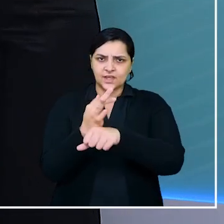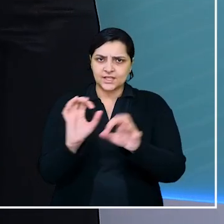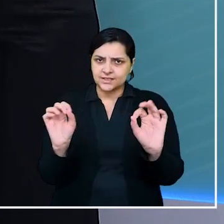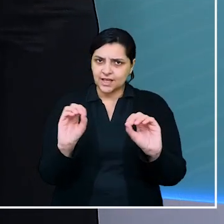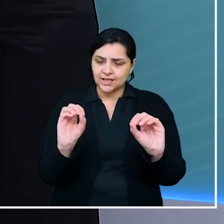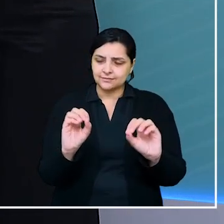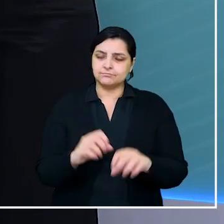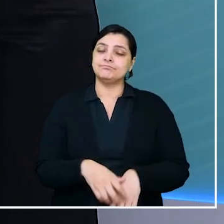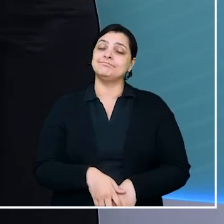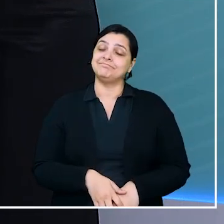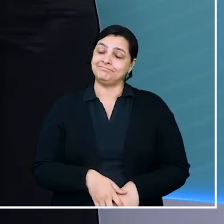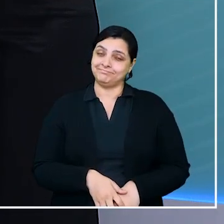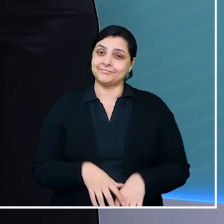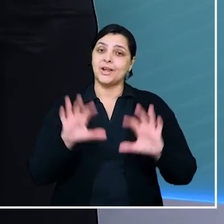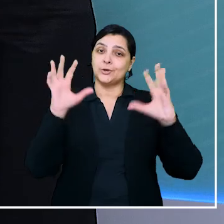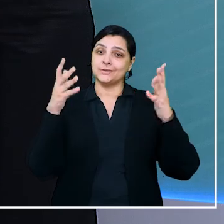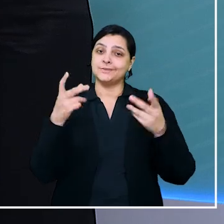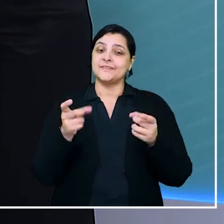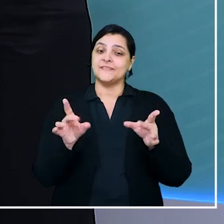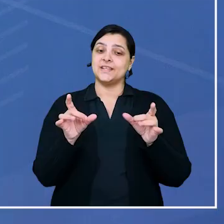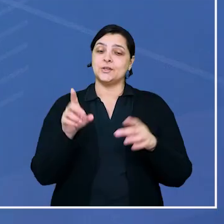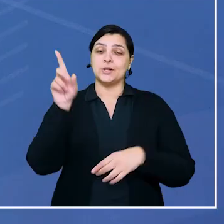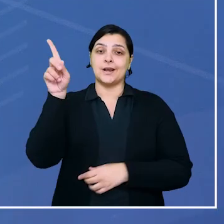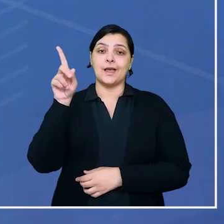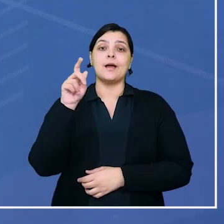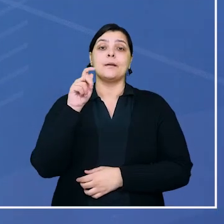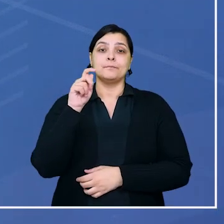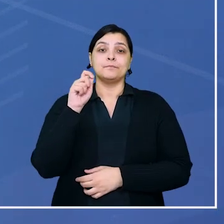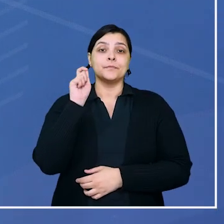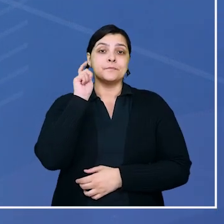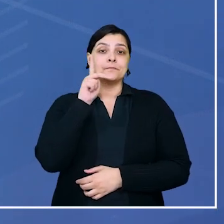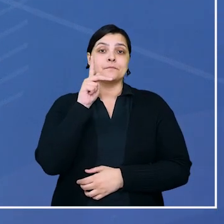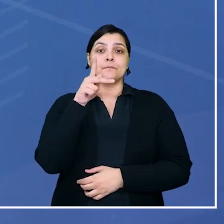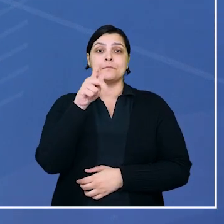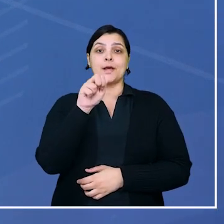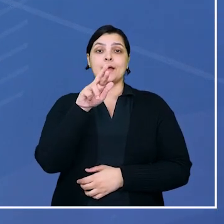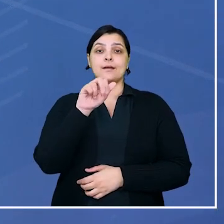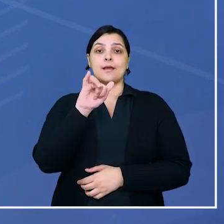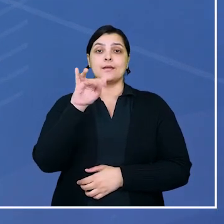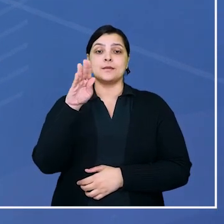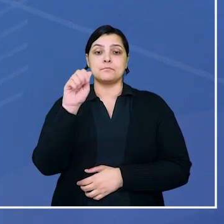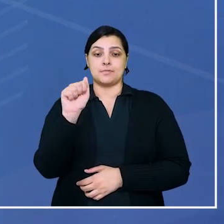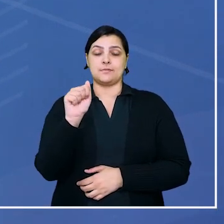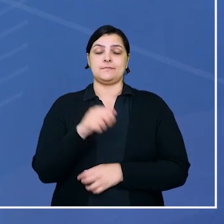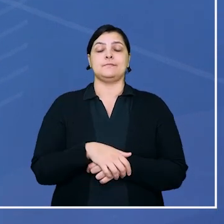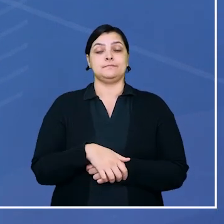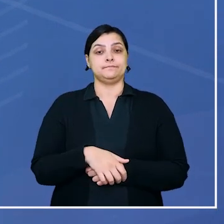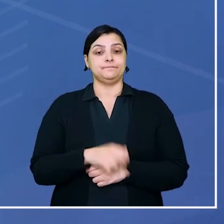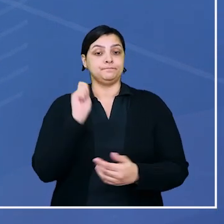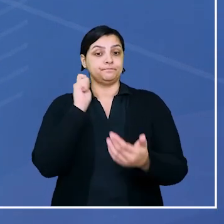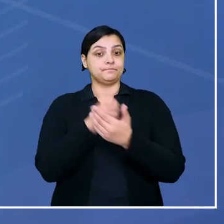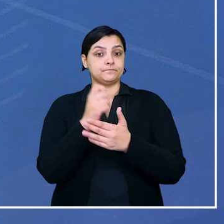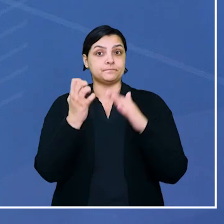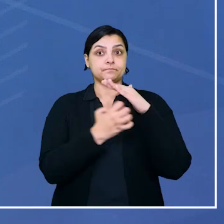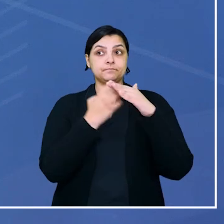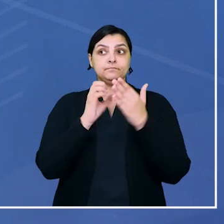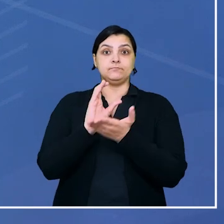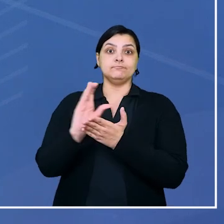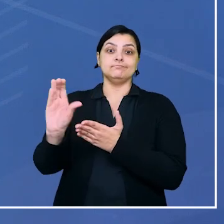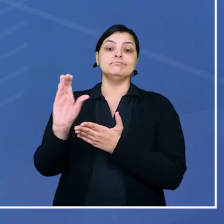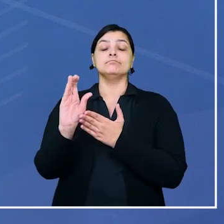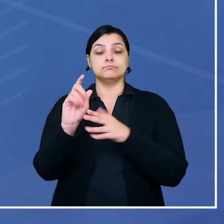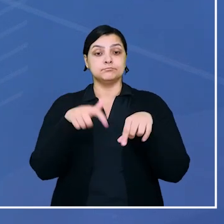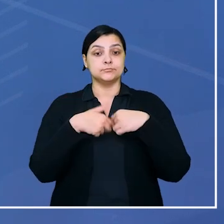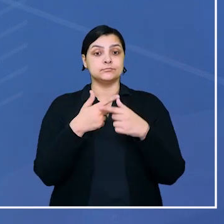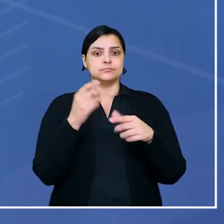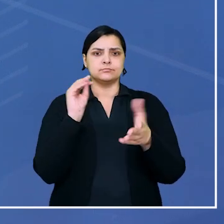férias? Foi o que ocorreu com uma vendedora na Paraíba. A sexta turma condenou a empresa em que ela trabalhava a pagar indenização por danos